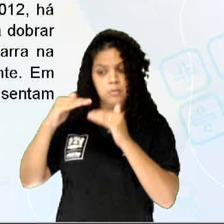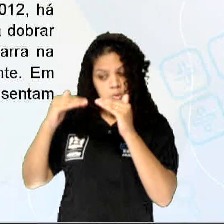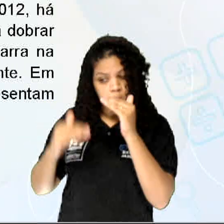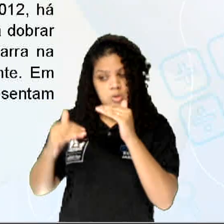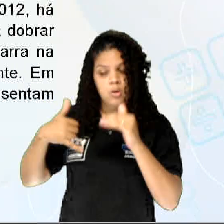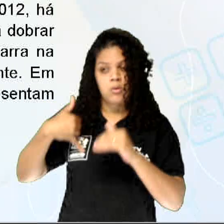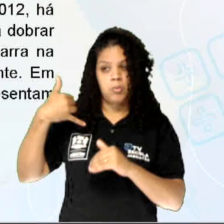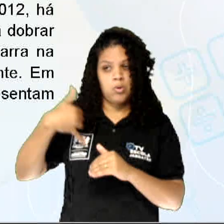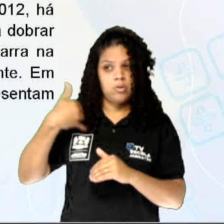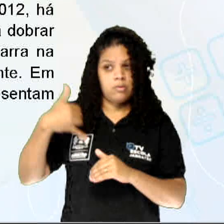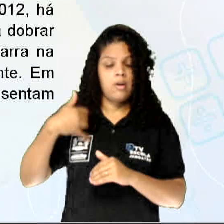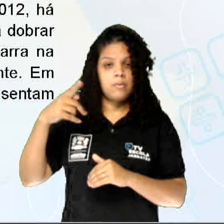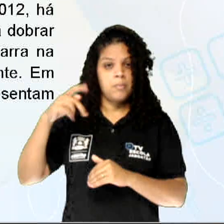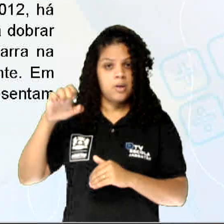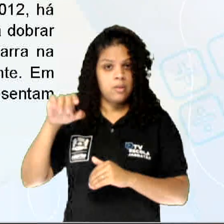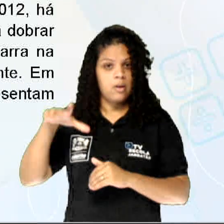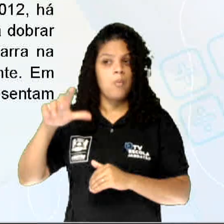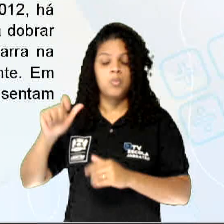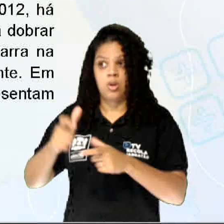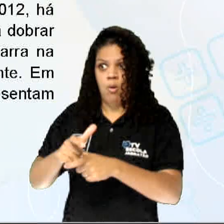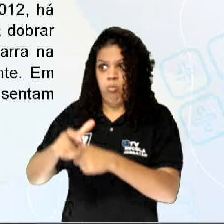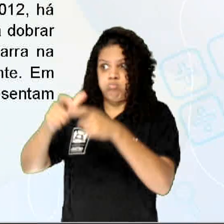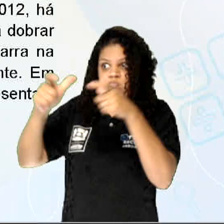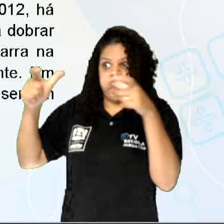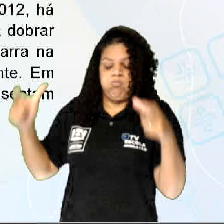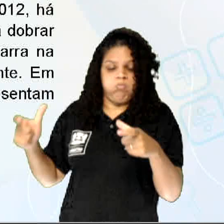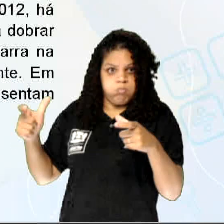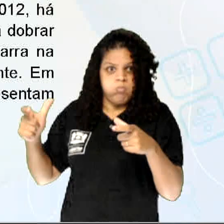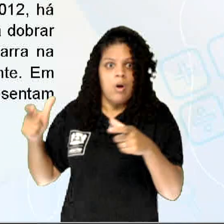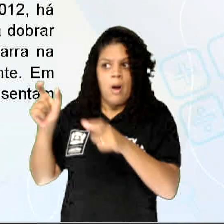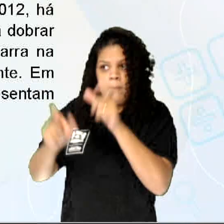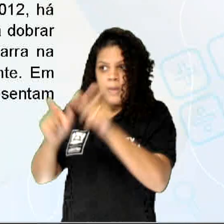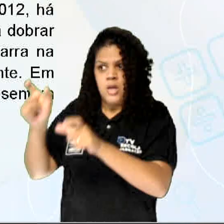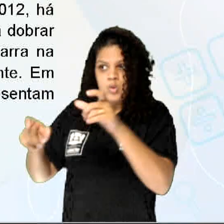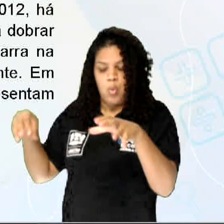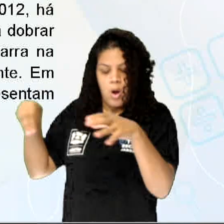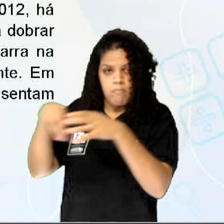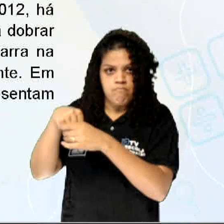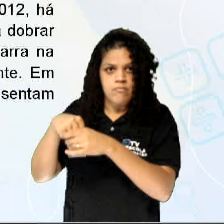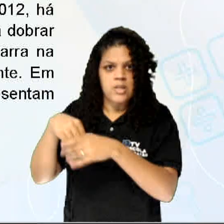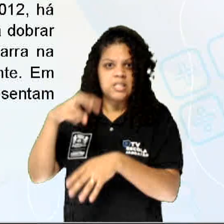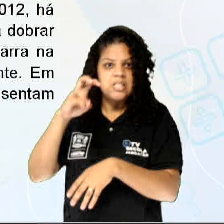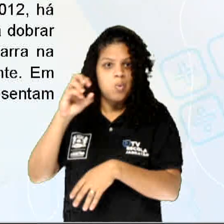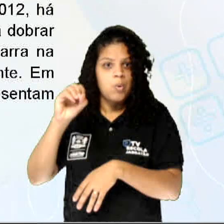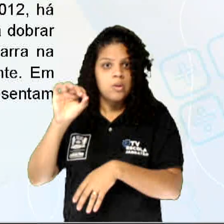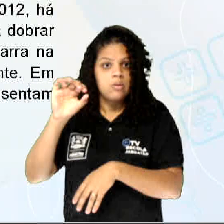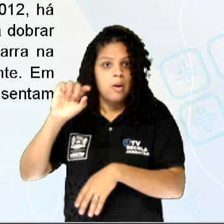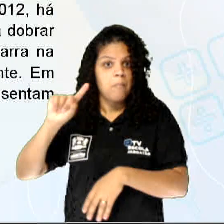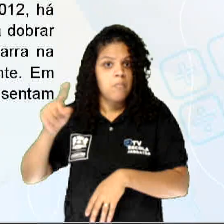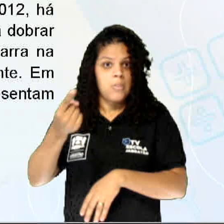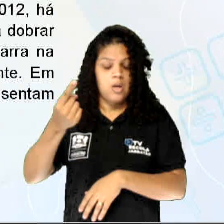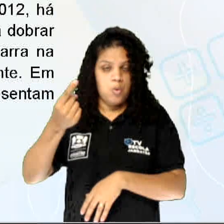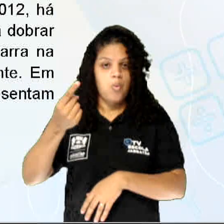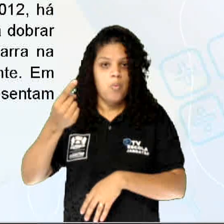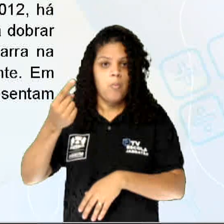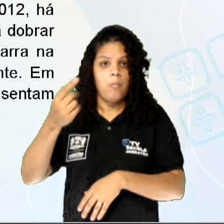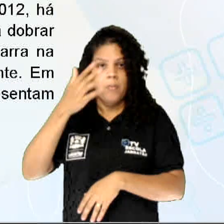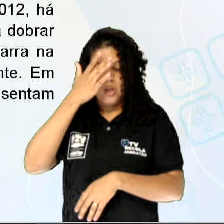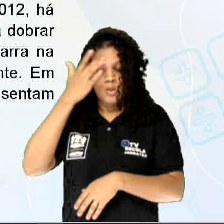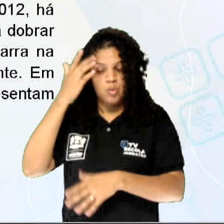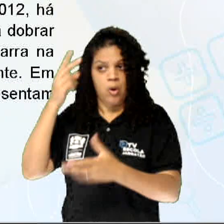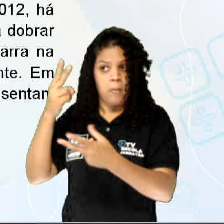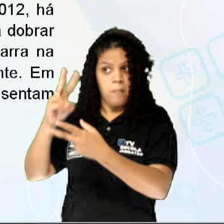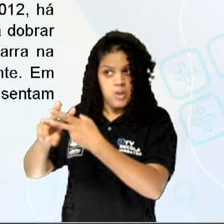carcerária. Atualmente, superior a 550 mil presos, responsável por posicionar o